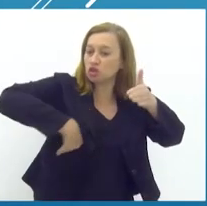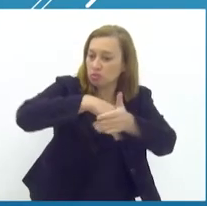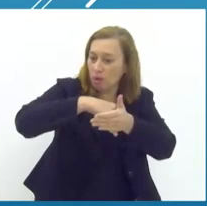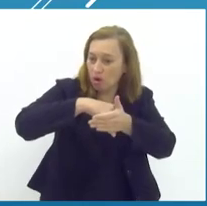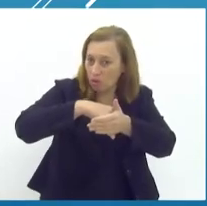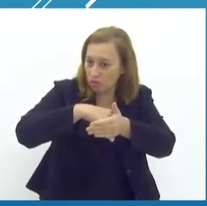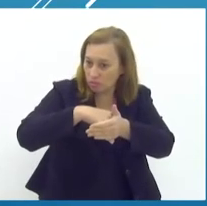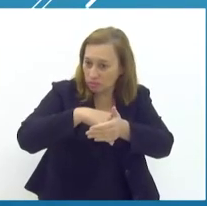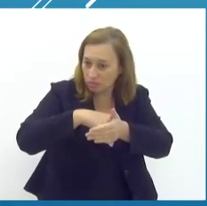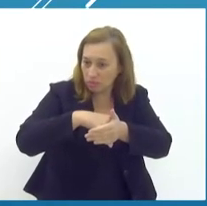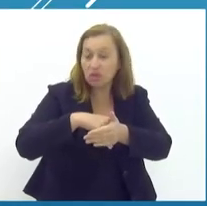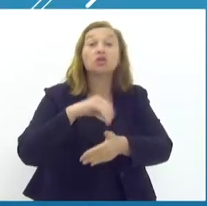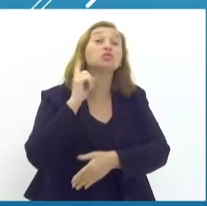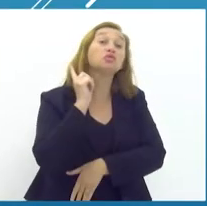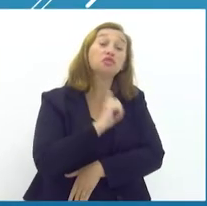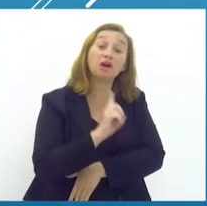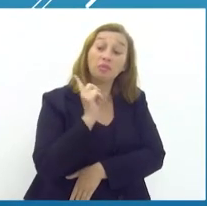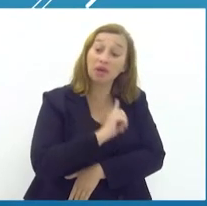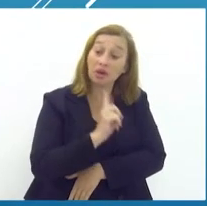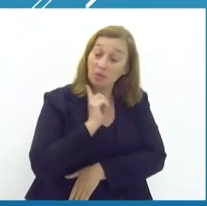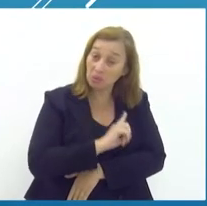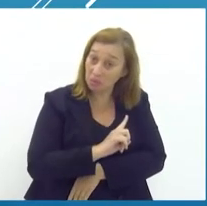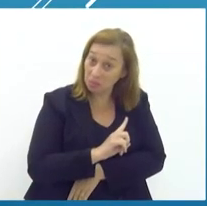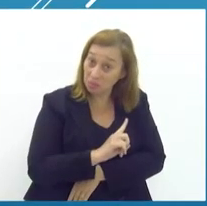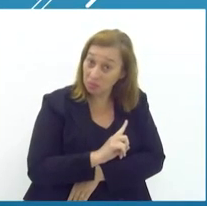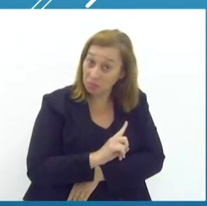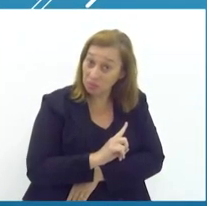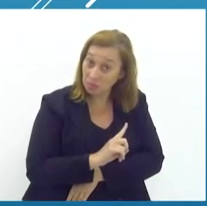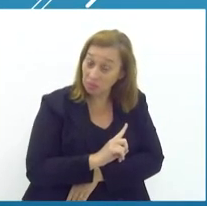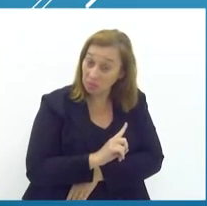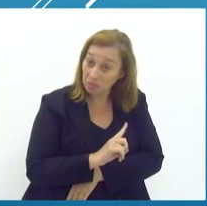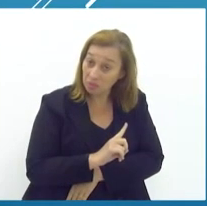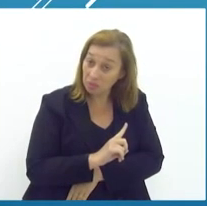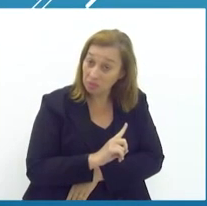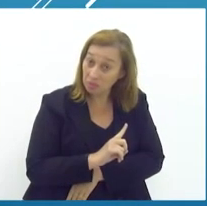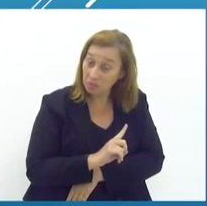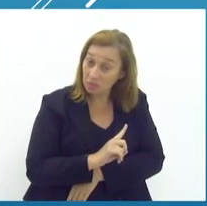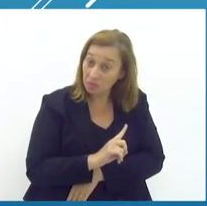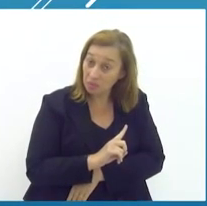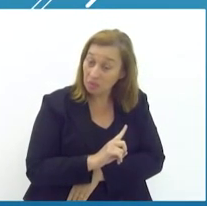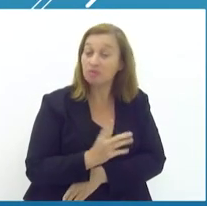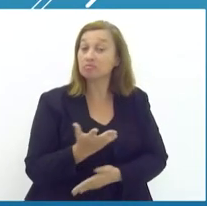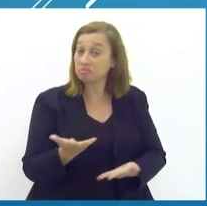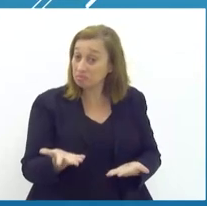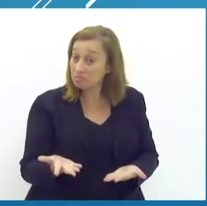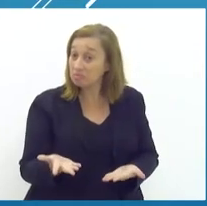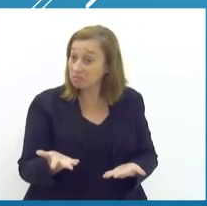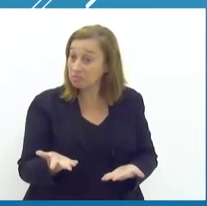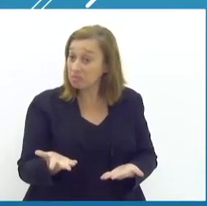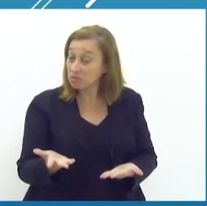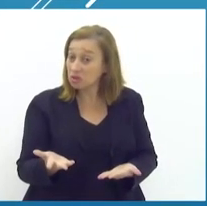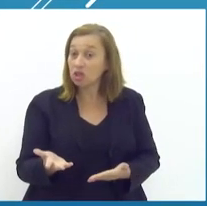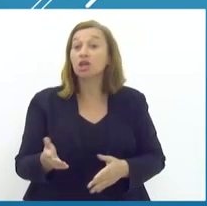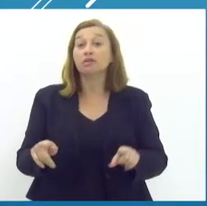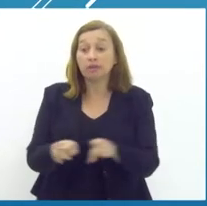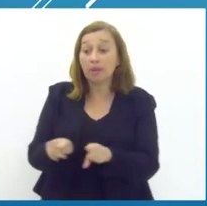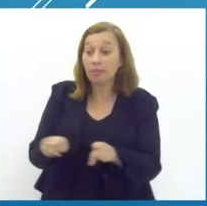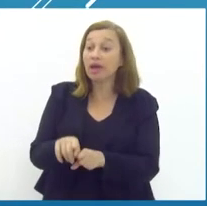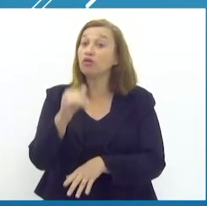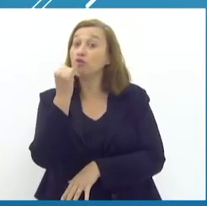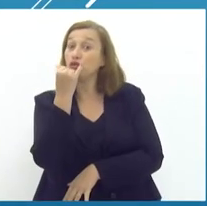nenhum Hugo já tinha um dele vai prestar serviço para o jogador de futebol do Fluminense